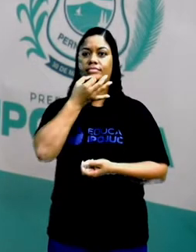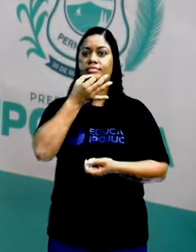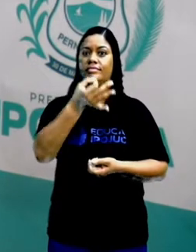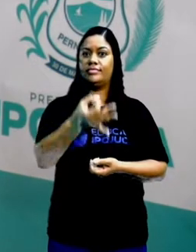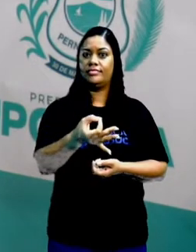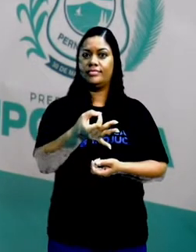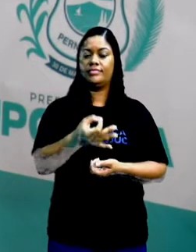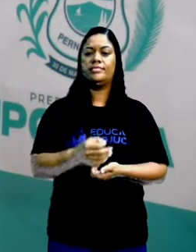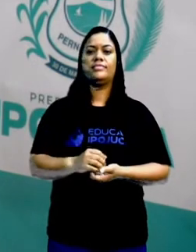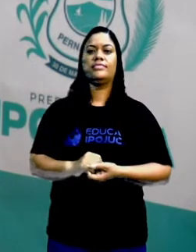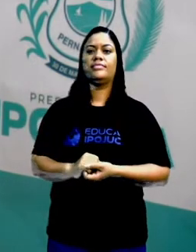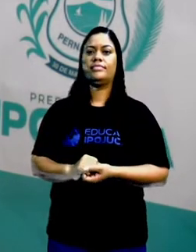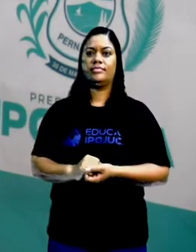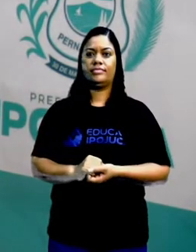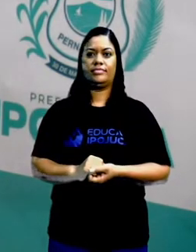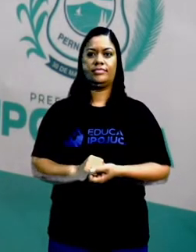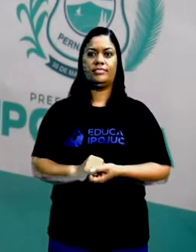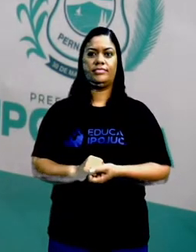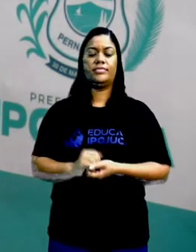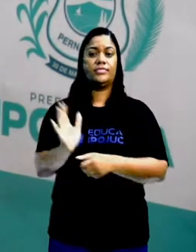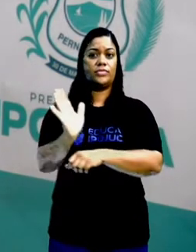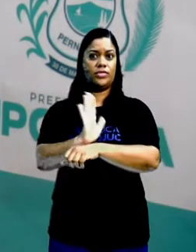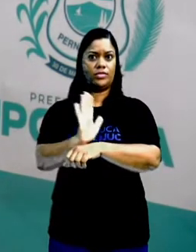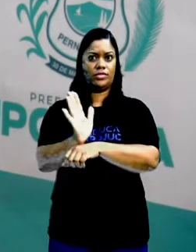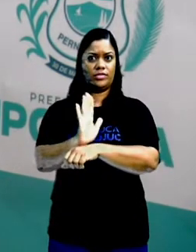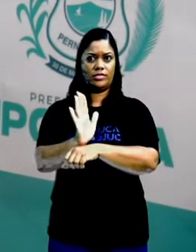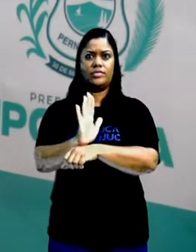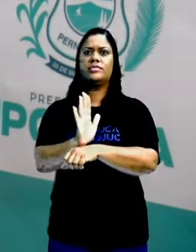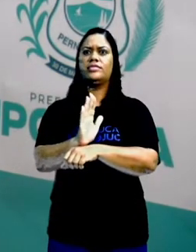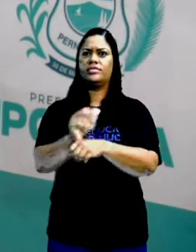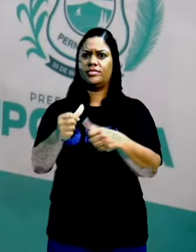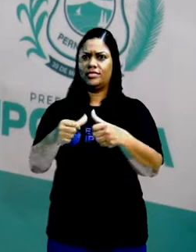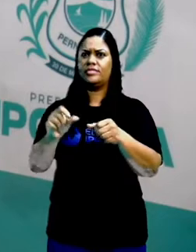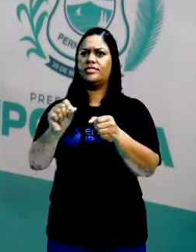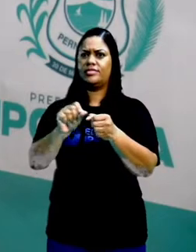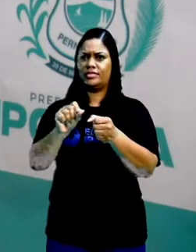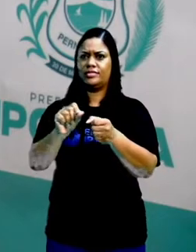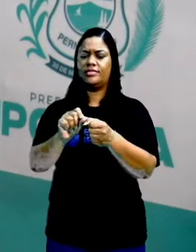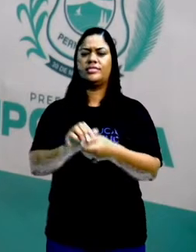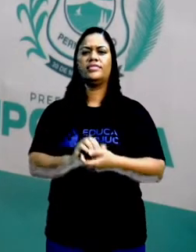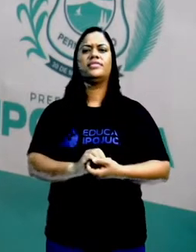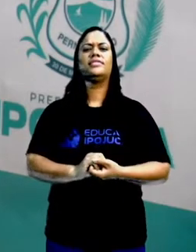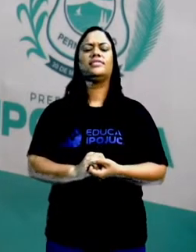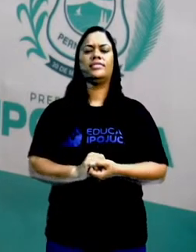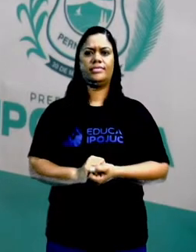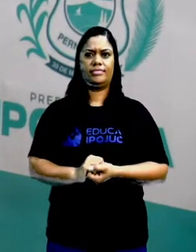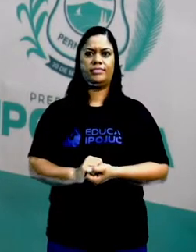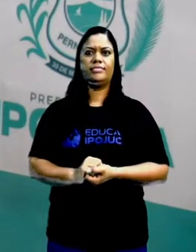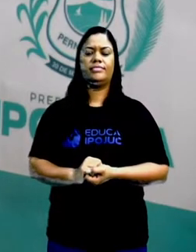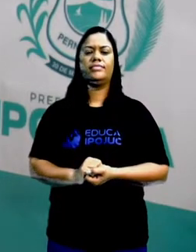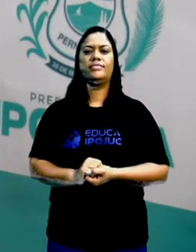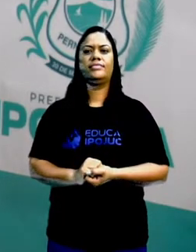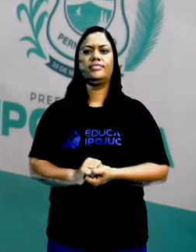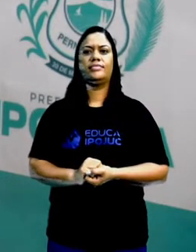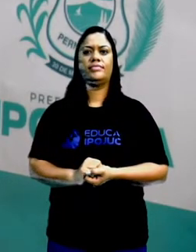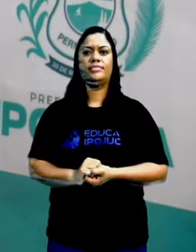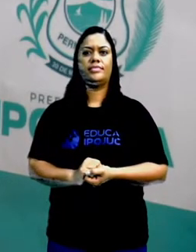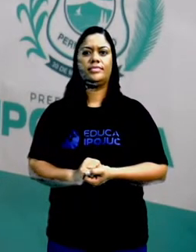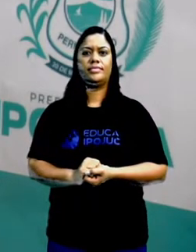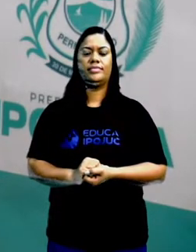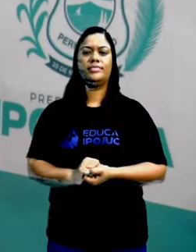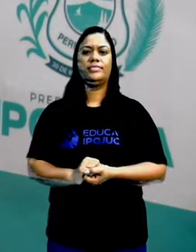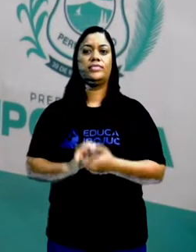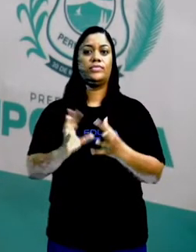opinião dela a respeito dos filmes que estavam ali das animações né que estavam concorrendo